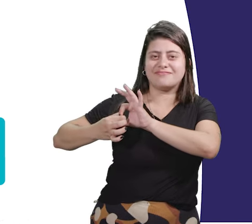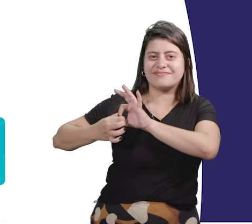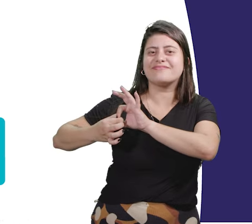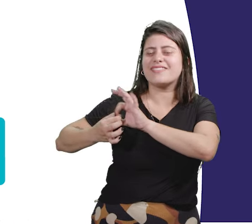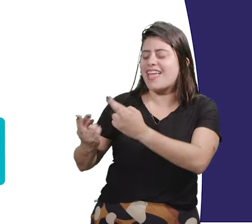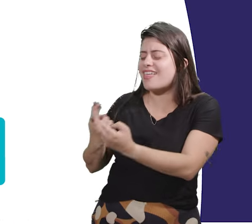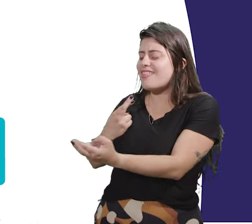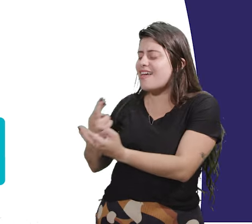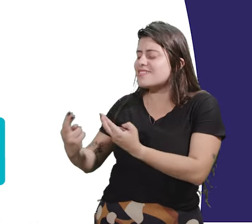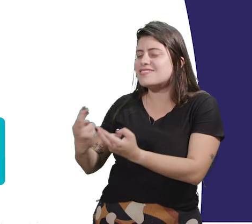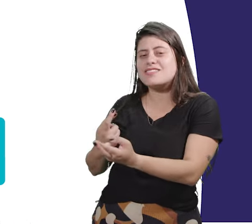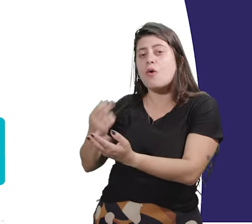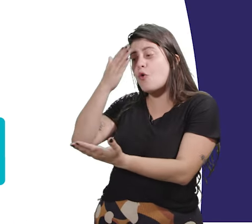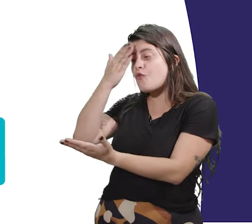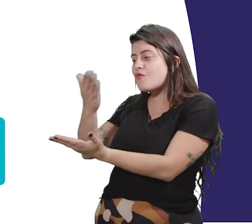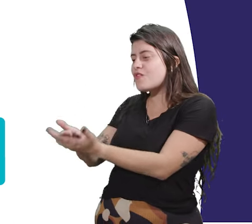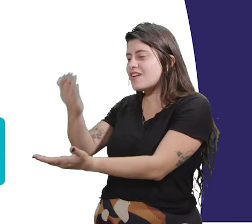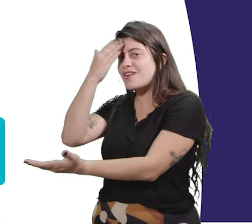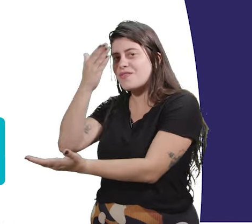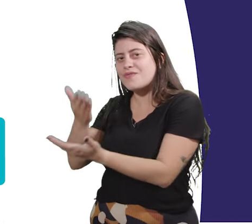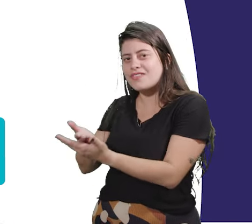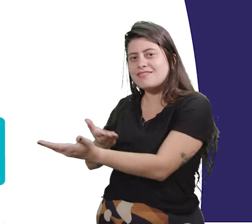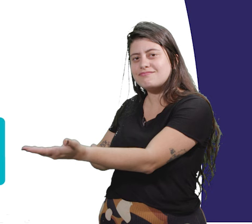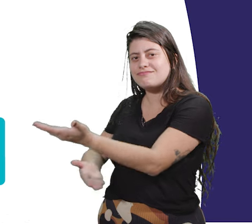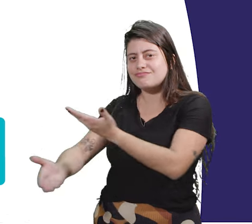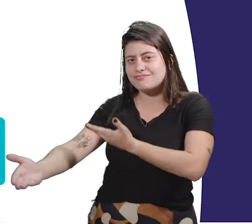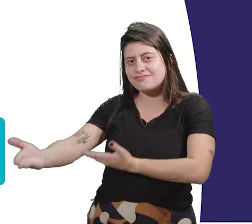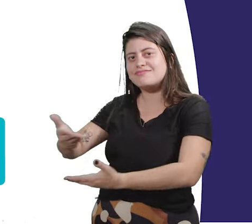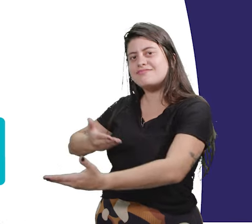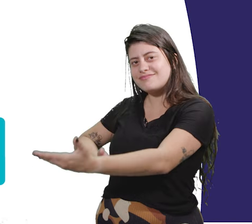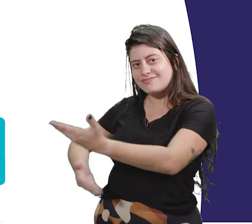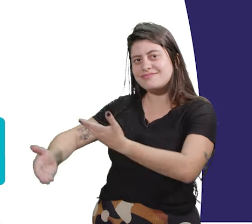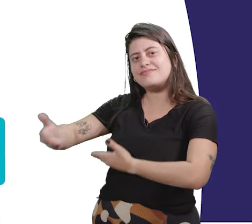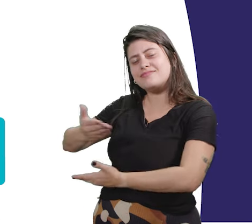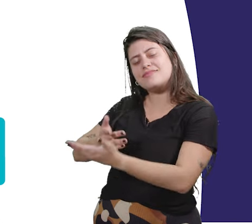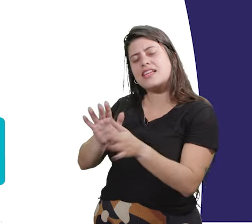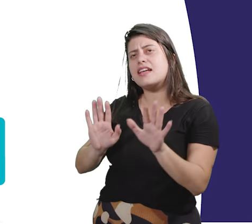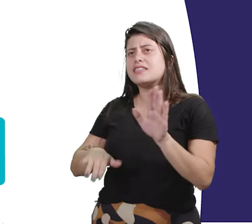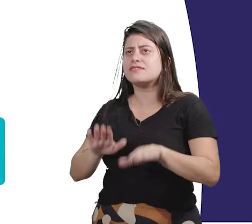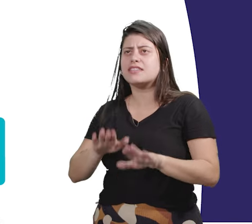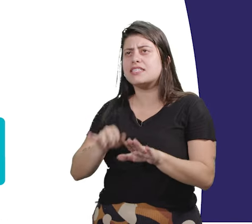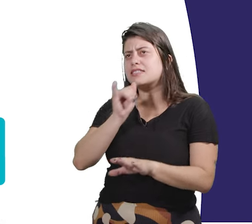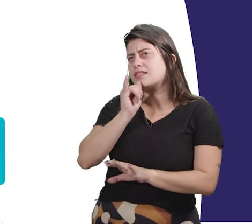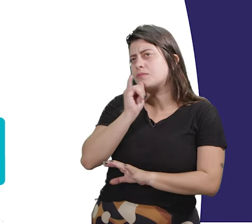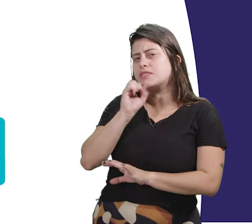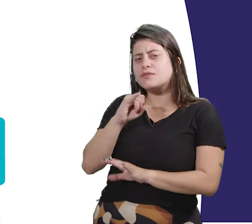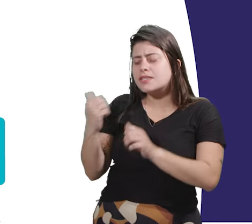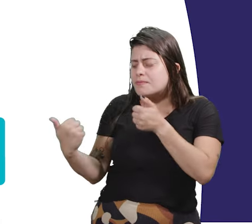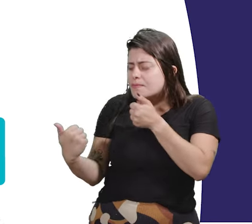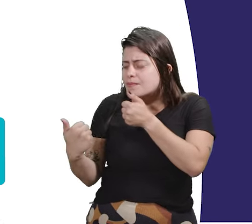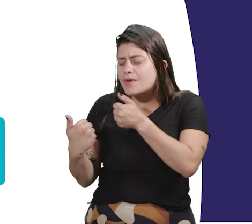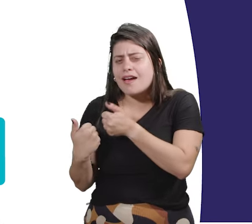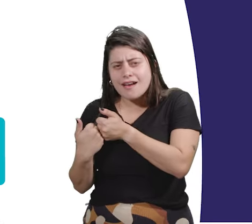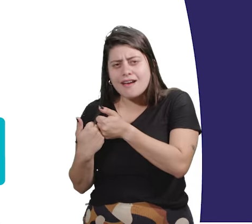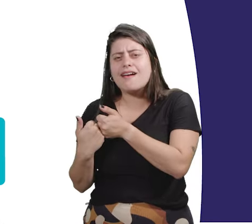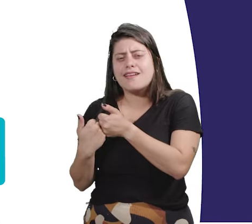de confiança entre os dois. Né? Muitas das vezes, simples fato de você se aproximar da criança, dedicar esse